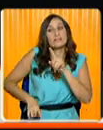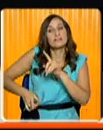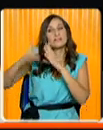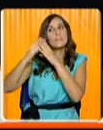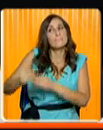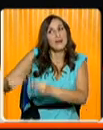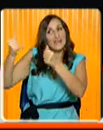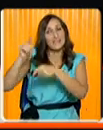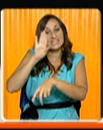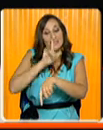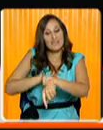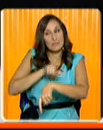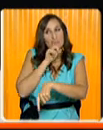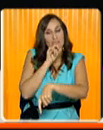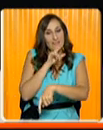tempo.